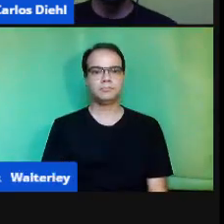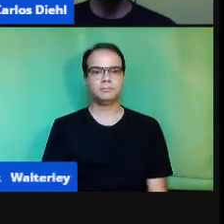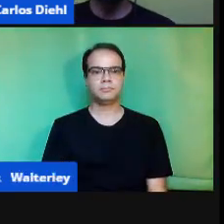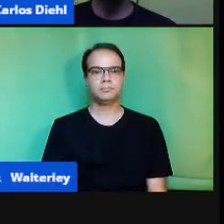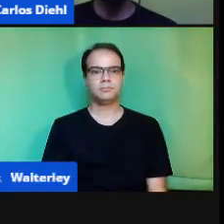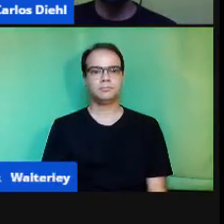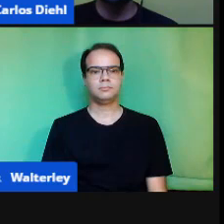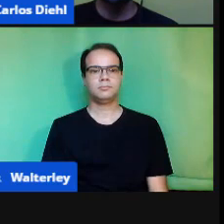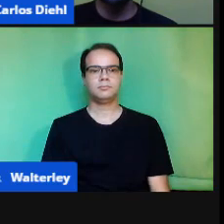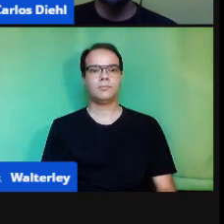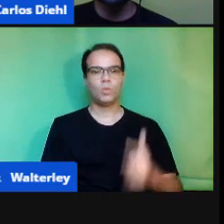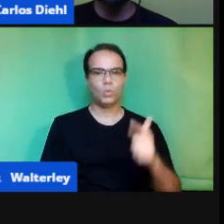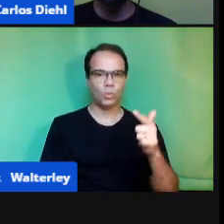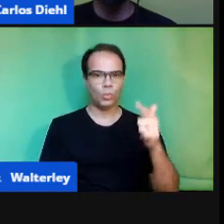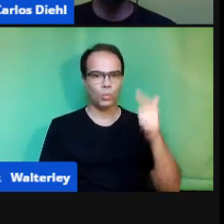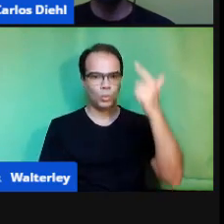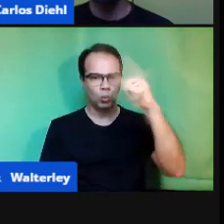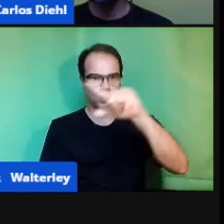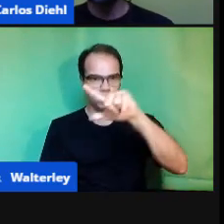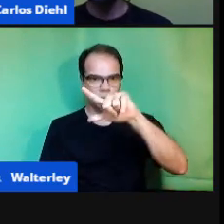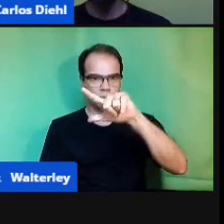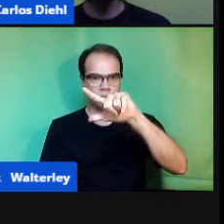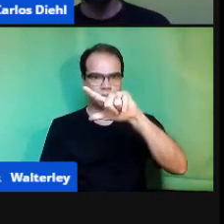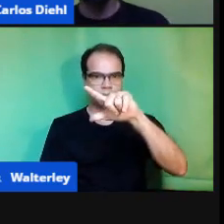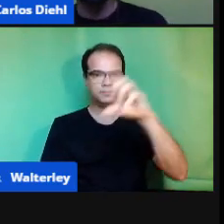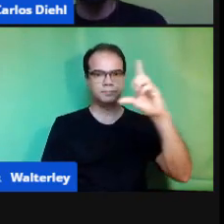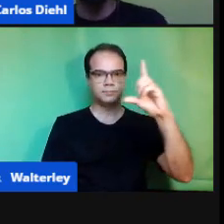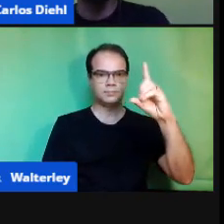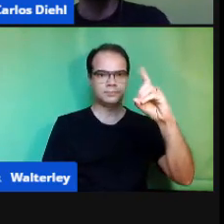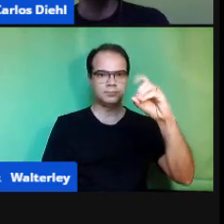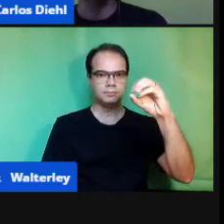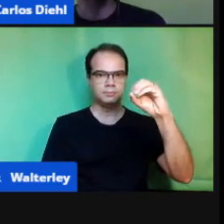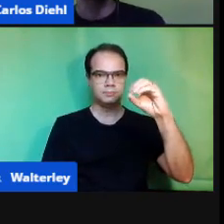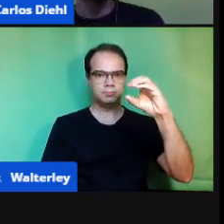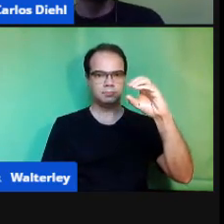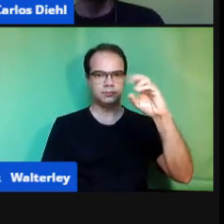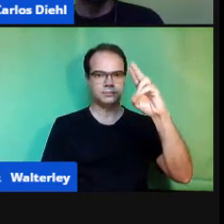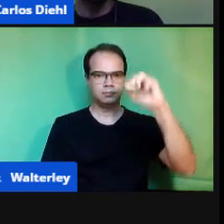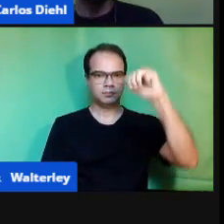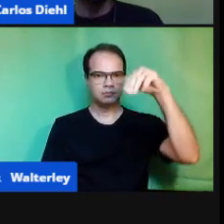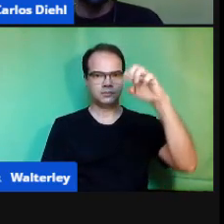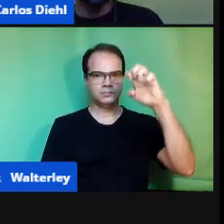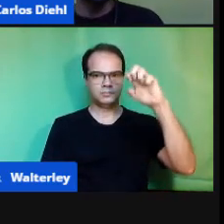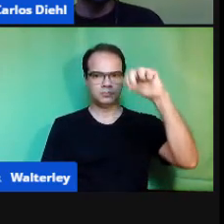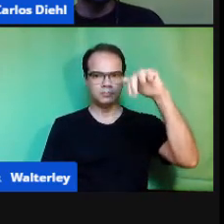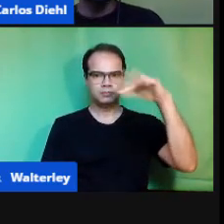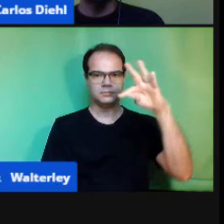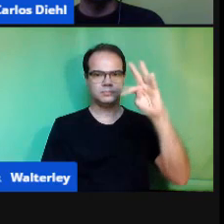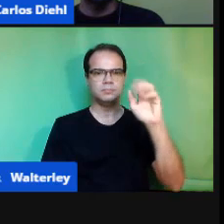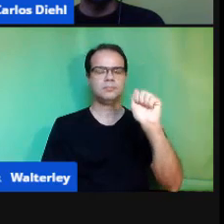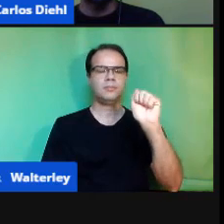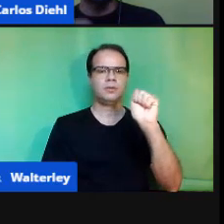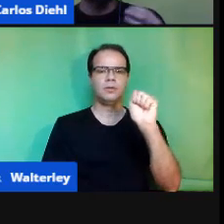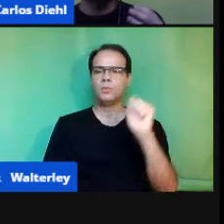O outro modo de documentário que a gente tem é o modo participativo. Nesse modo,